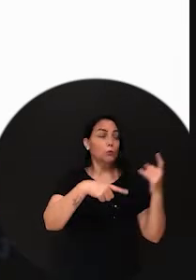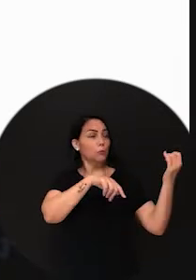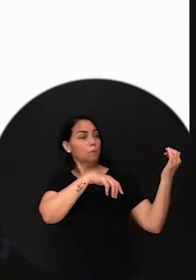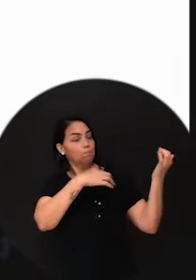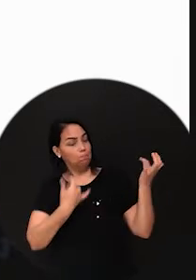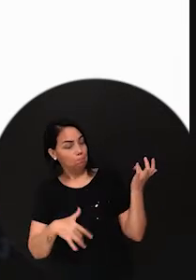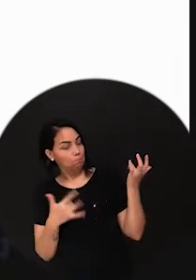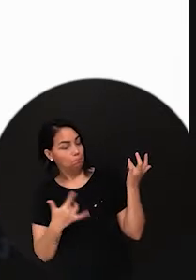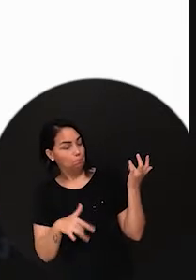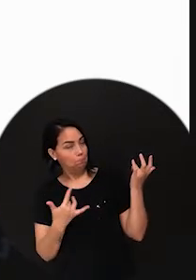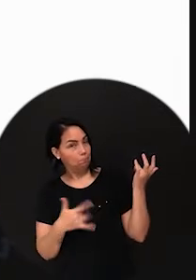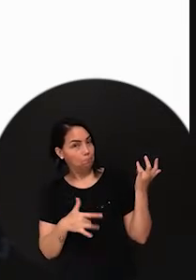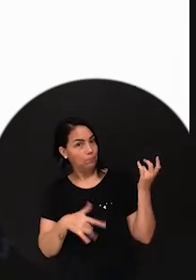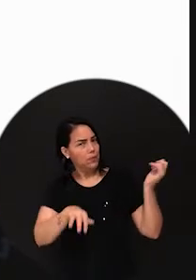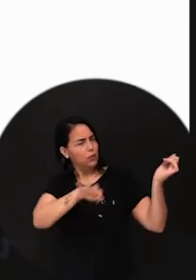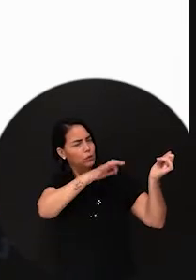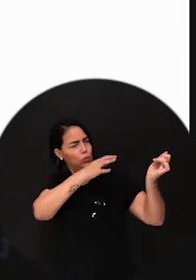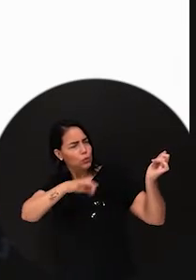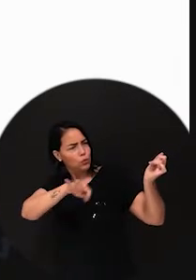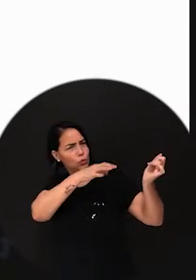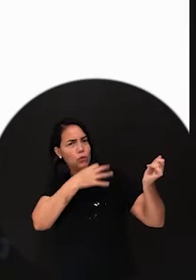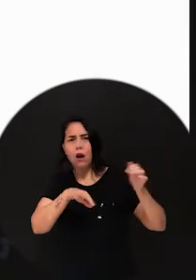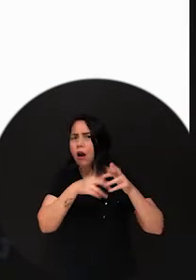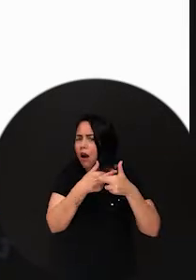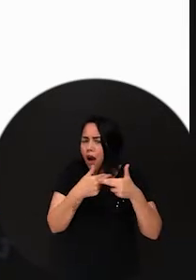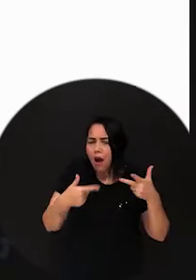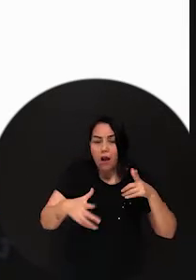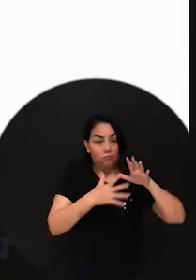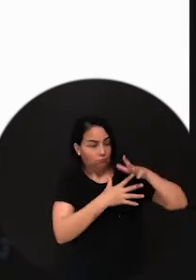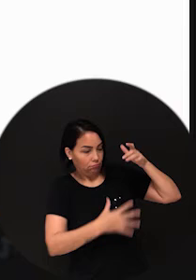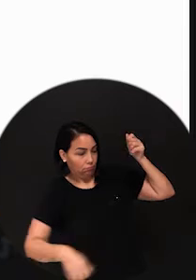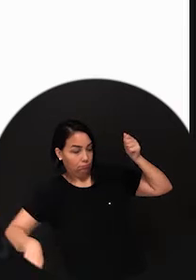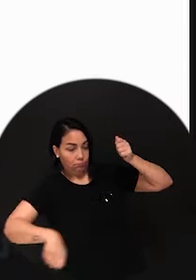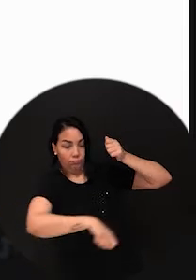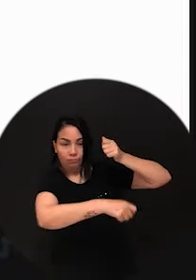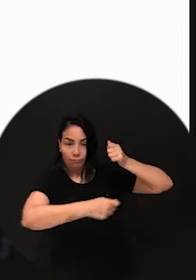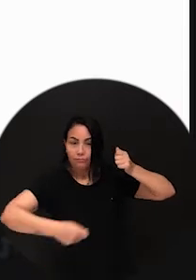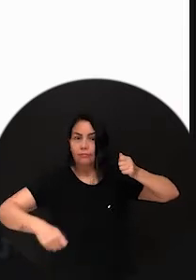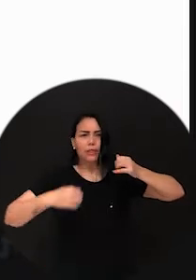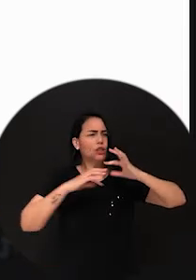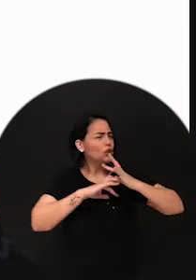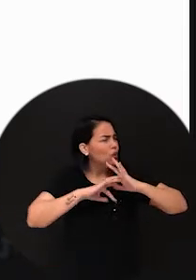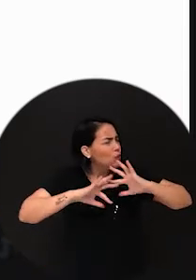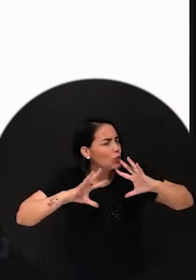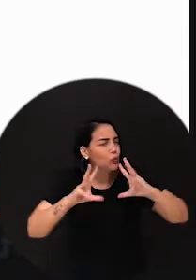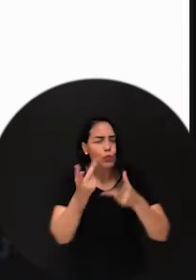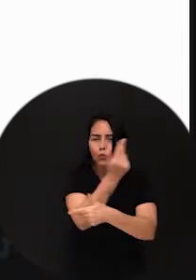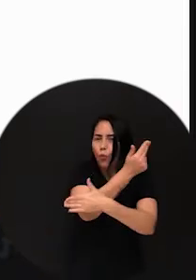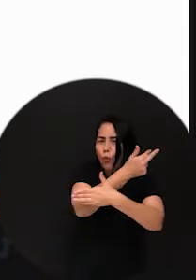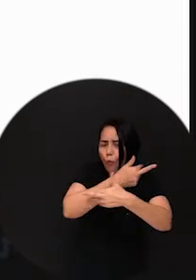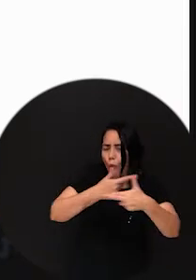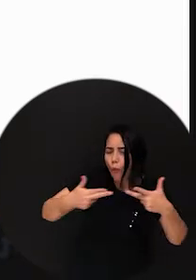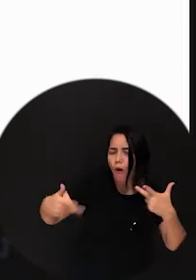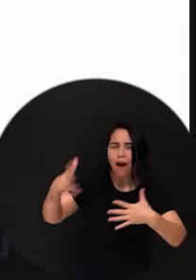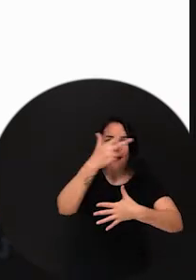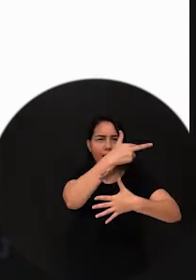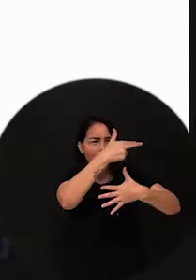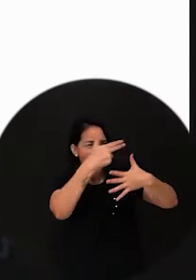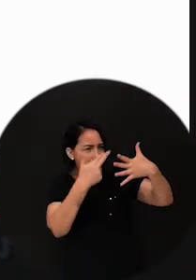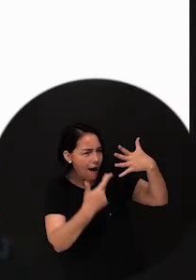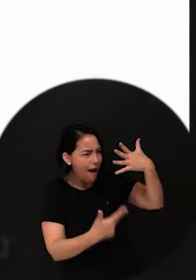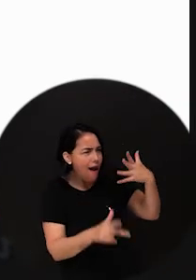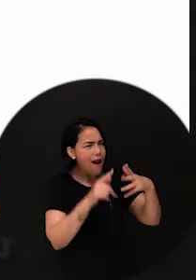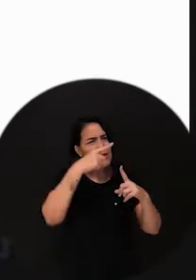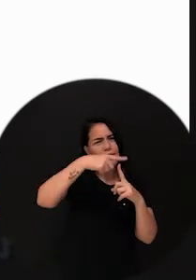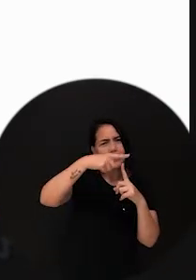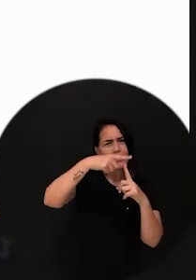viola, violão, violino e violoncelo. Então, são diversos instrumentos de todas as famílias, de todos